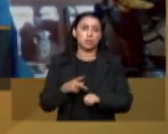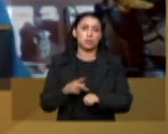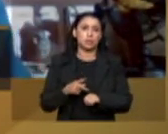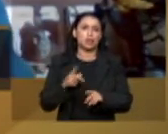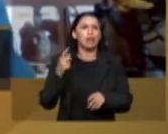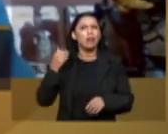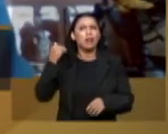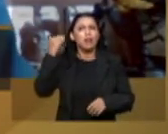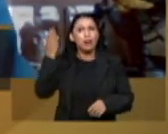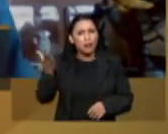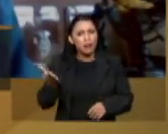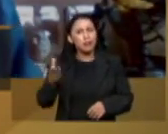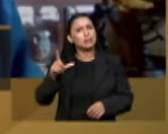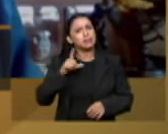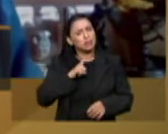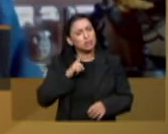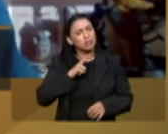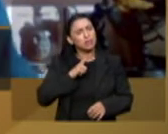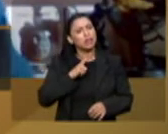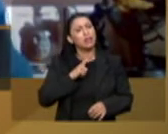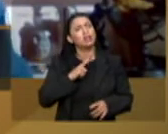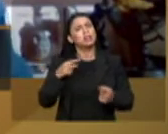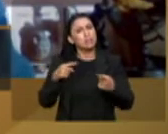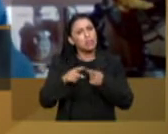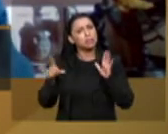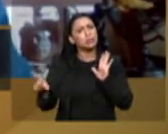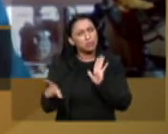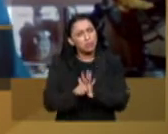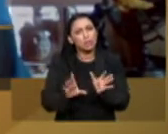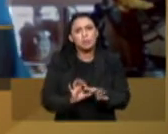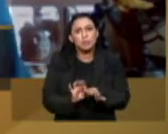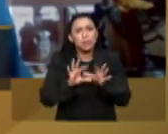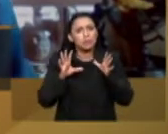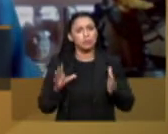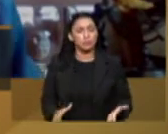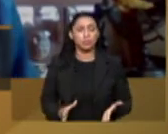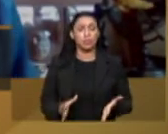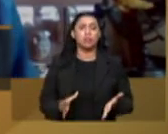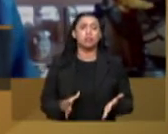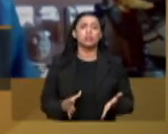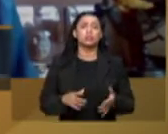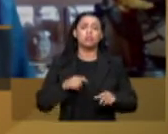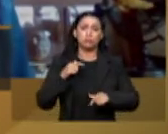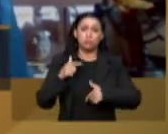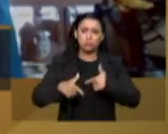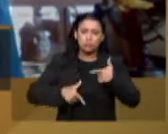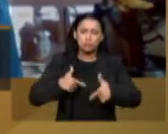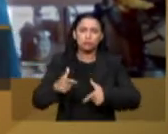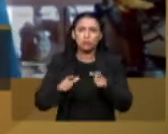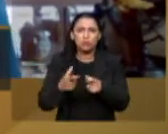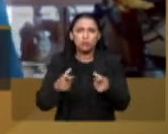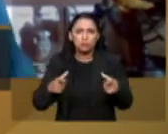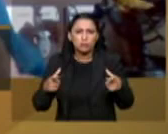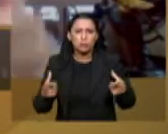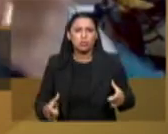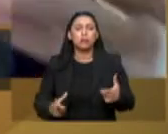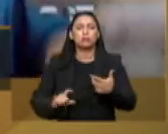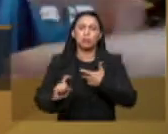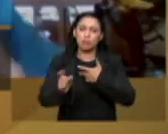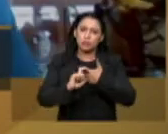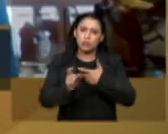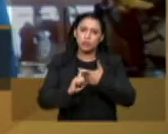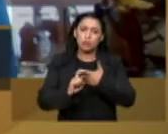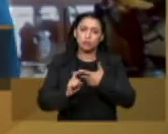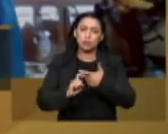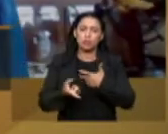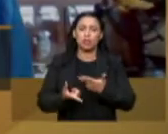mesmo aqui, há essa ideia de legalidade que permite uma atuação mais ampla do Poder Executivo em